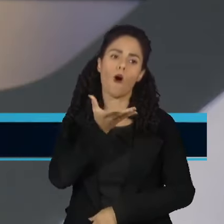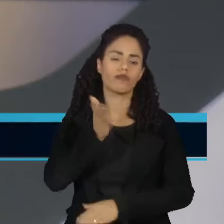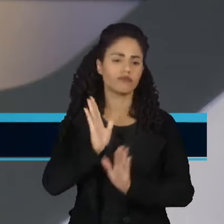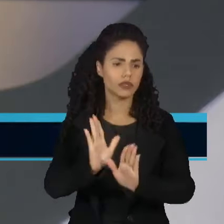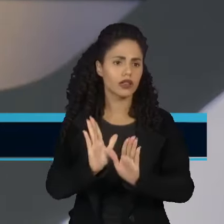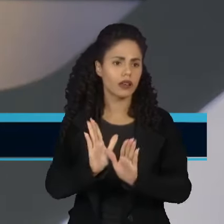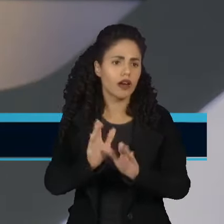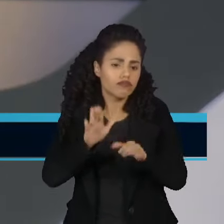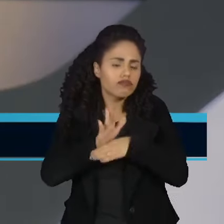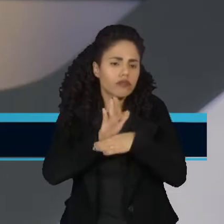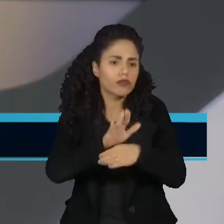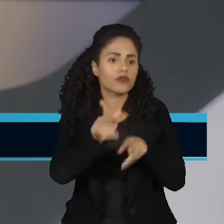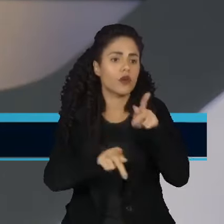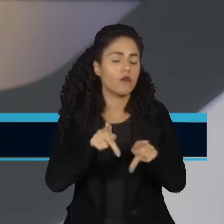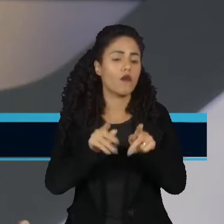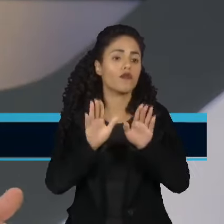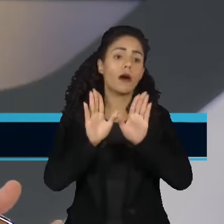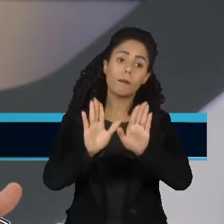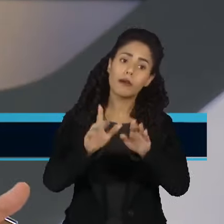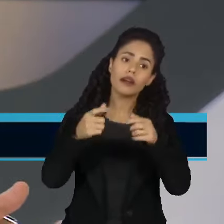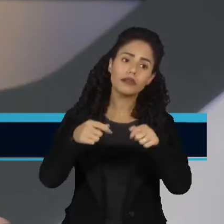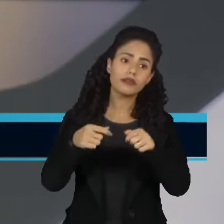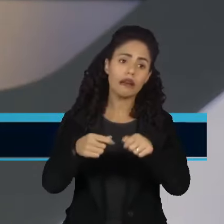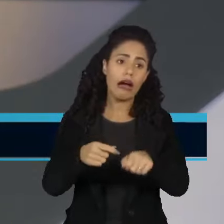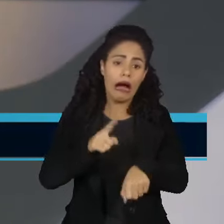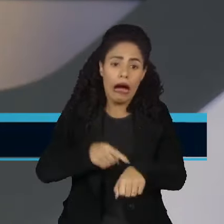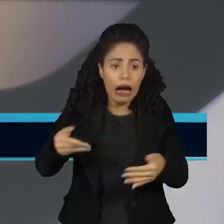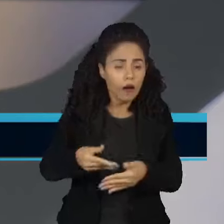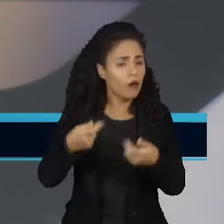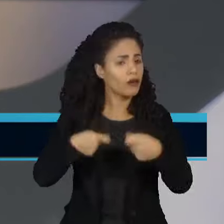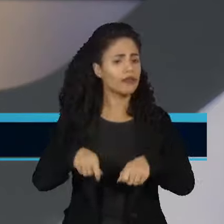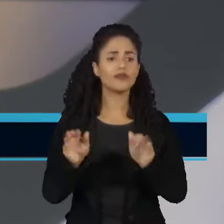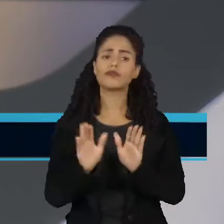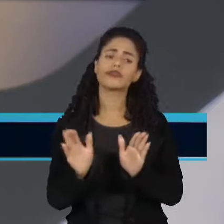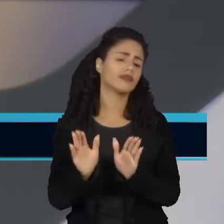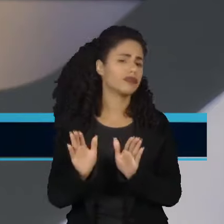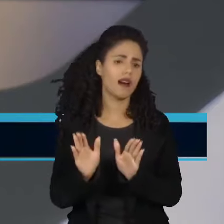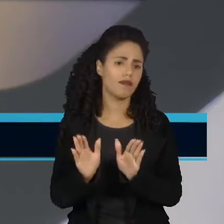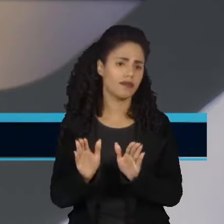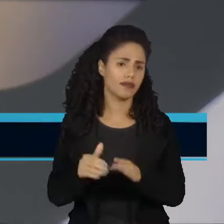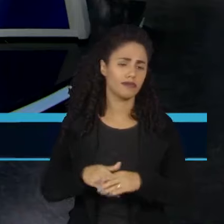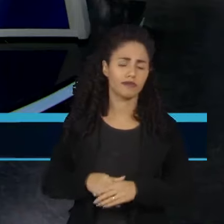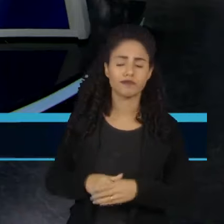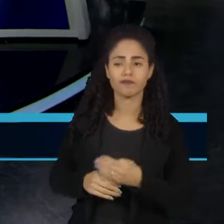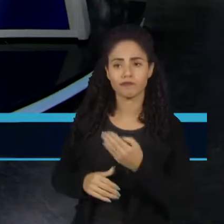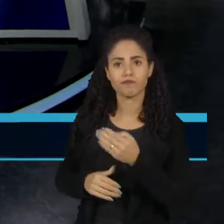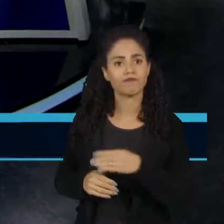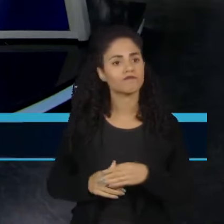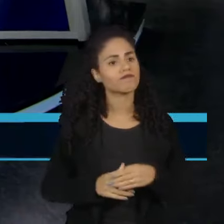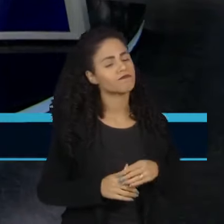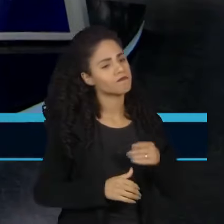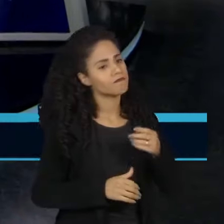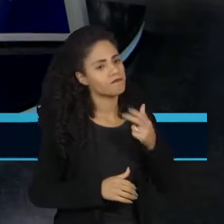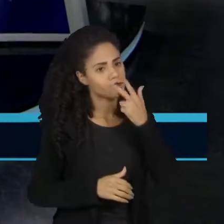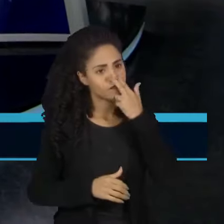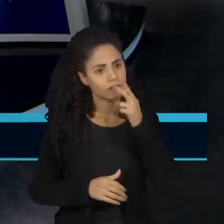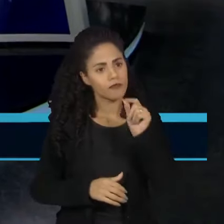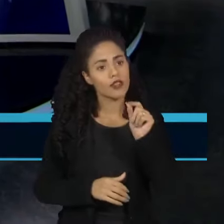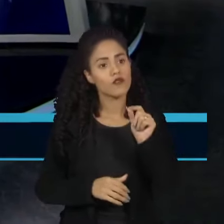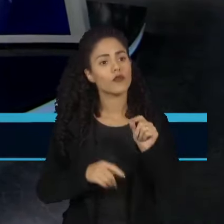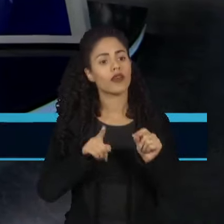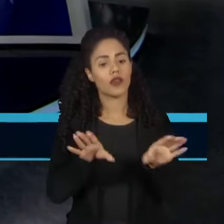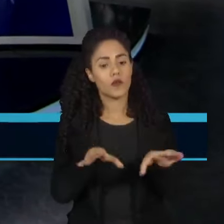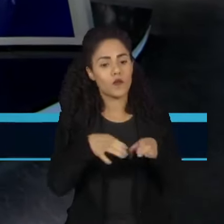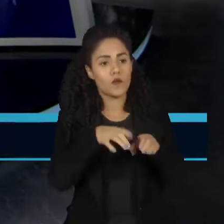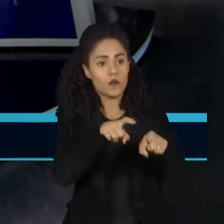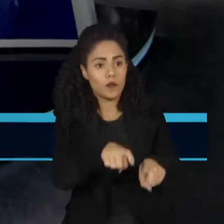não discuto isso, mas não precisava ter feito isso dessa forma tão amadora, né? Agora, Capaz, você acha que há como garantir que os produtores